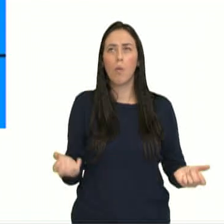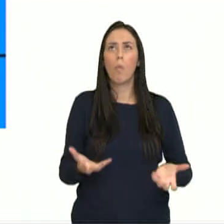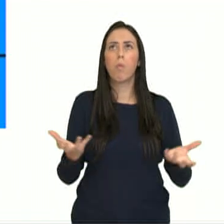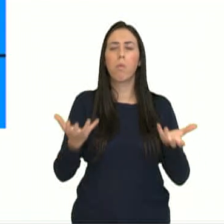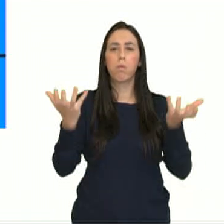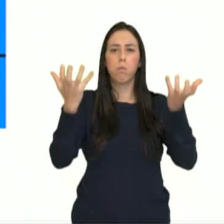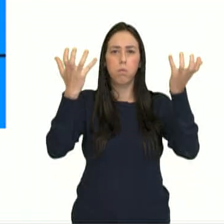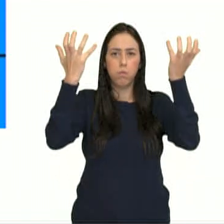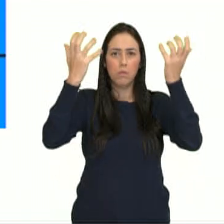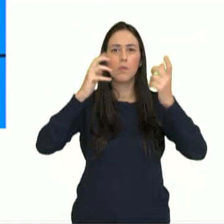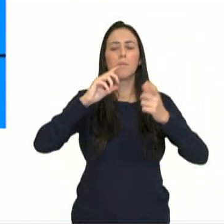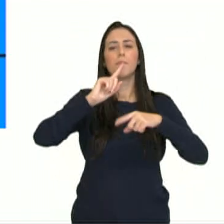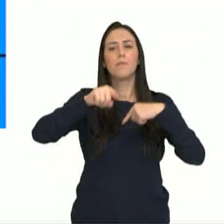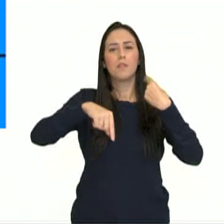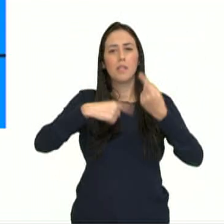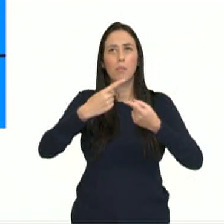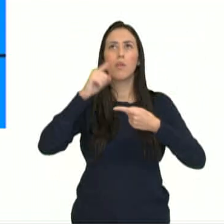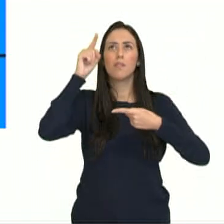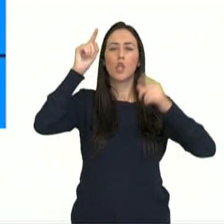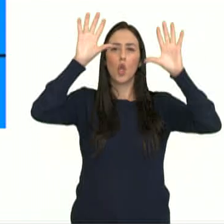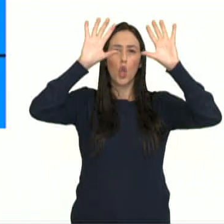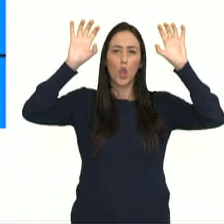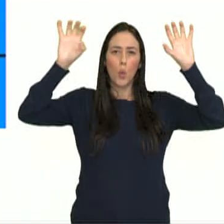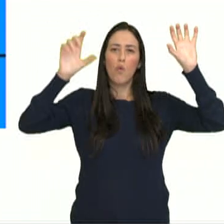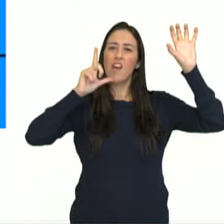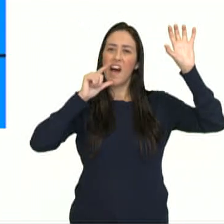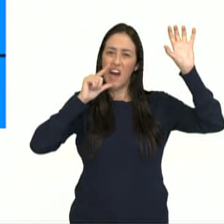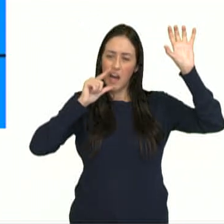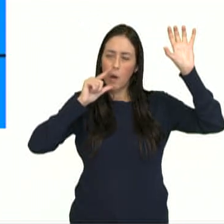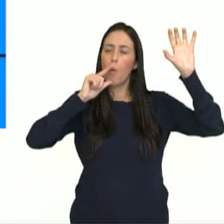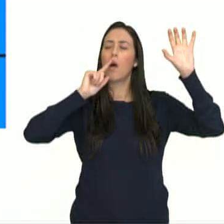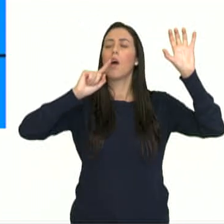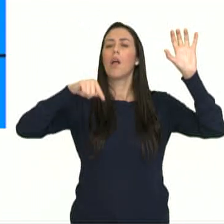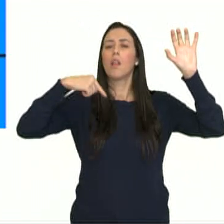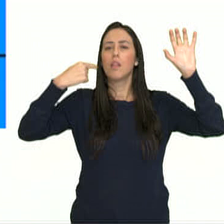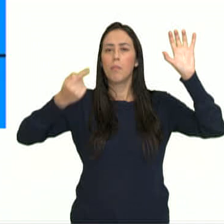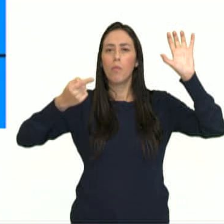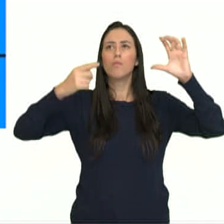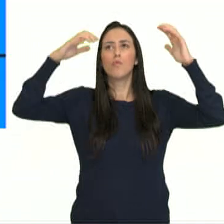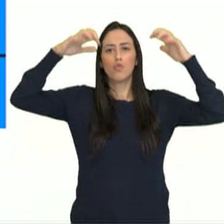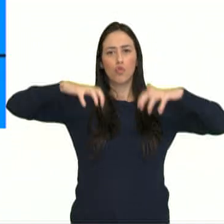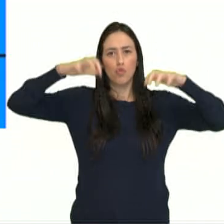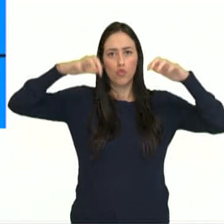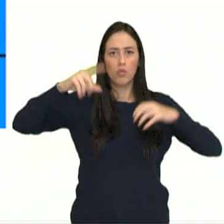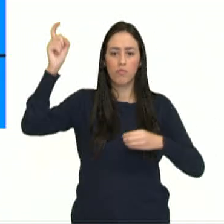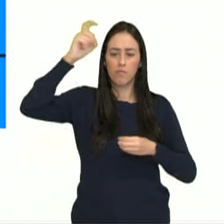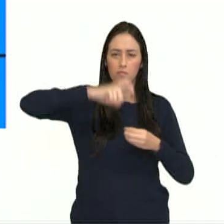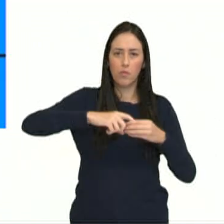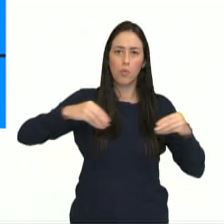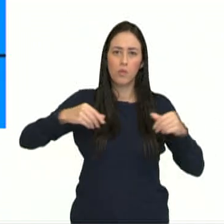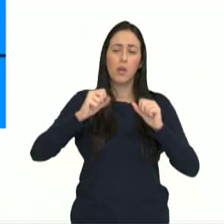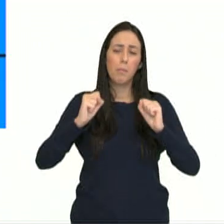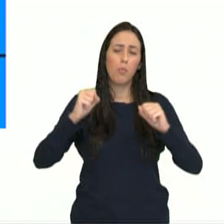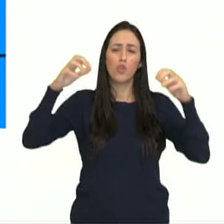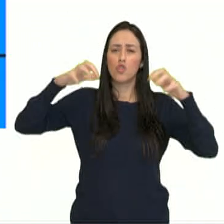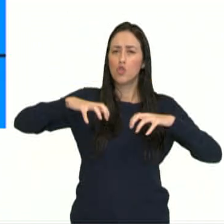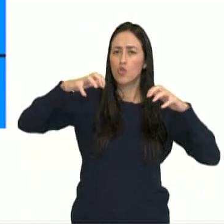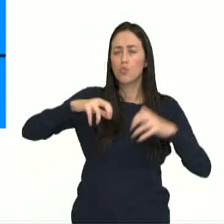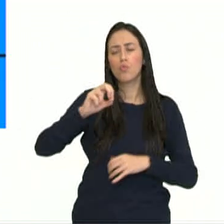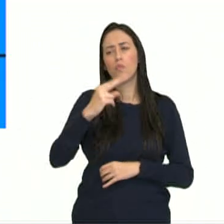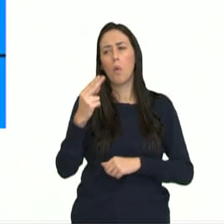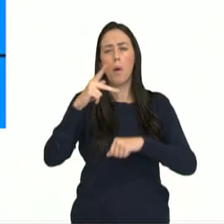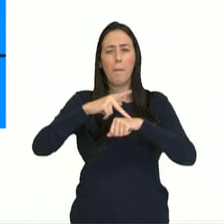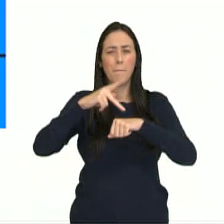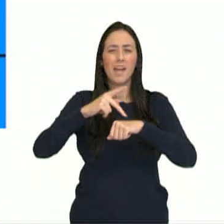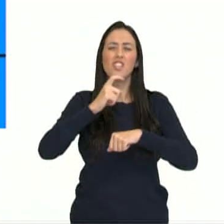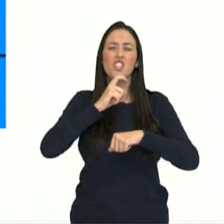água, condensação que é o processo de formação de nuvens, a precipitação, que pode ser a chuva, pode ocorrer na forma de granizo, na